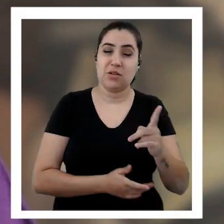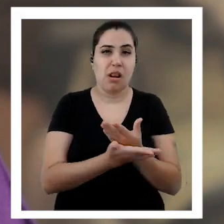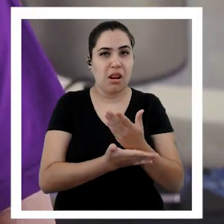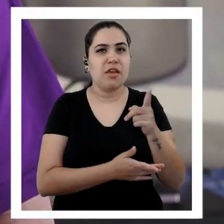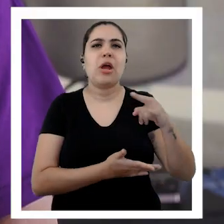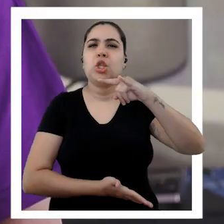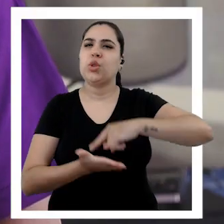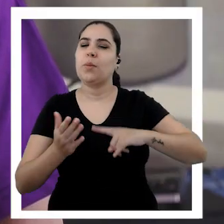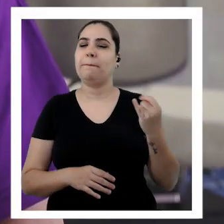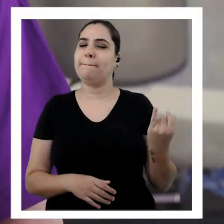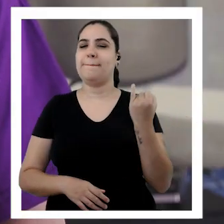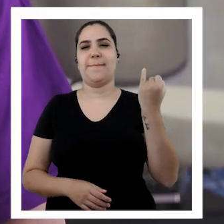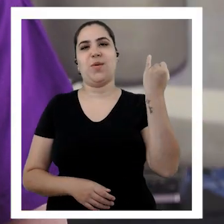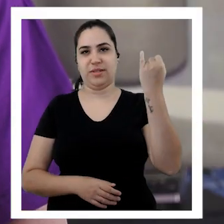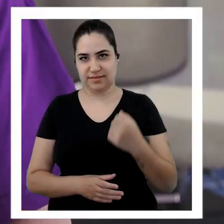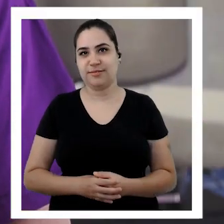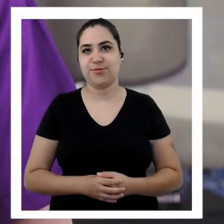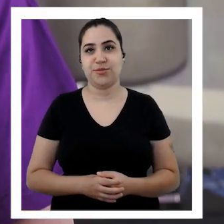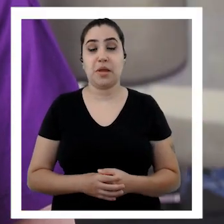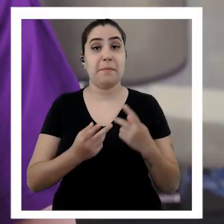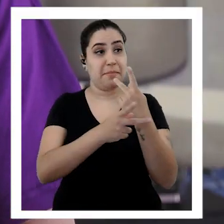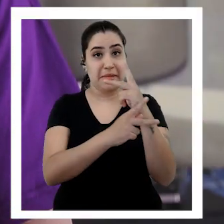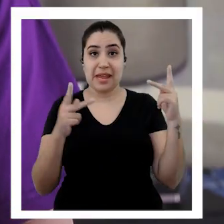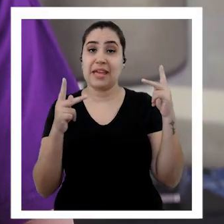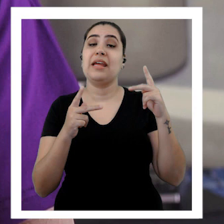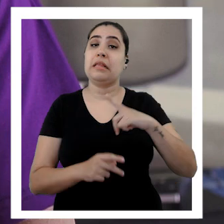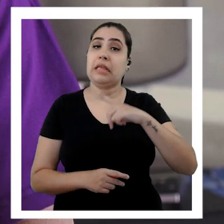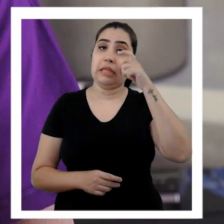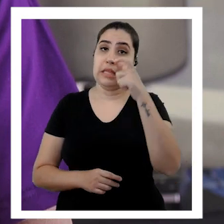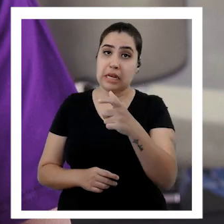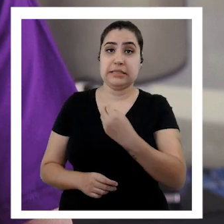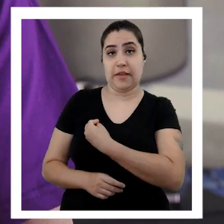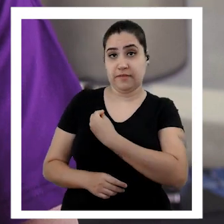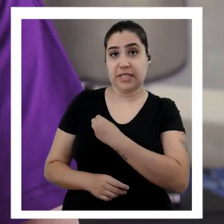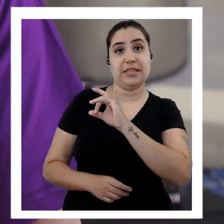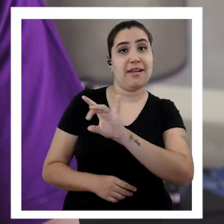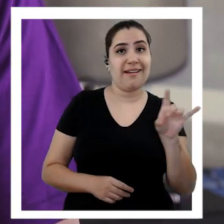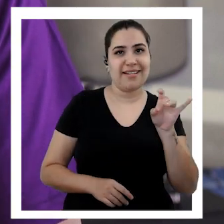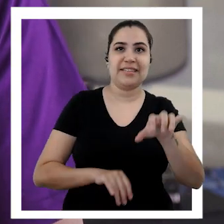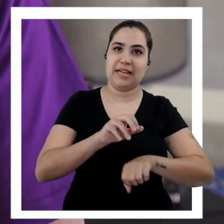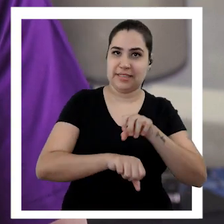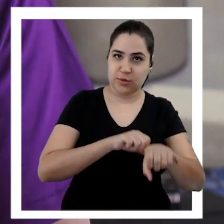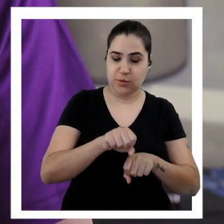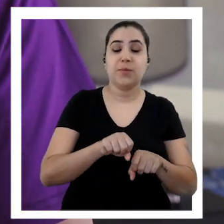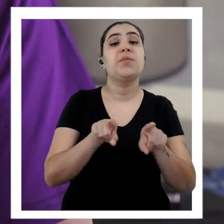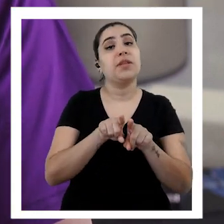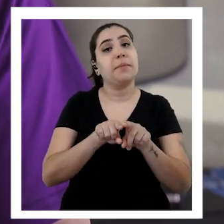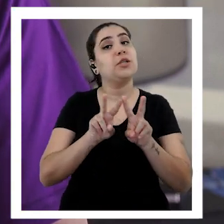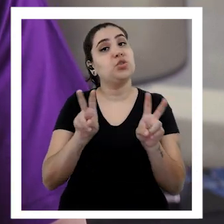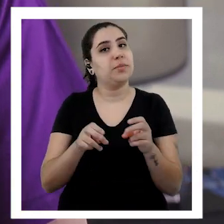no Brasil. Esse livro é um documento muito importante para aqueles que se interessam na vida dos